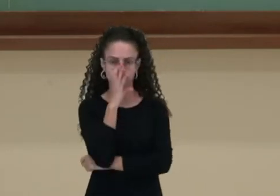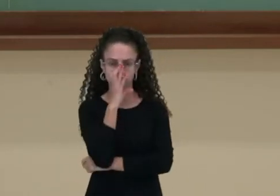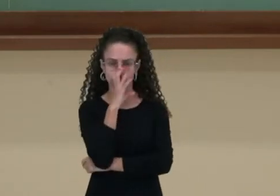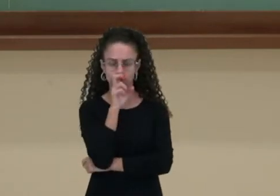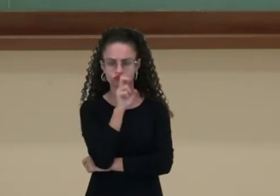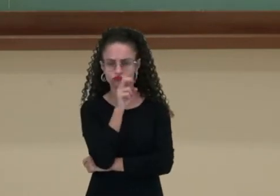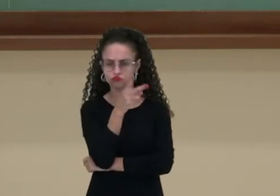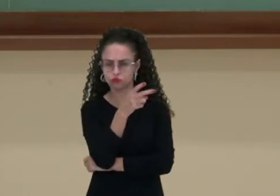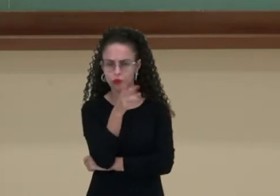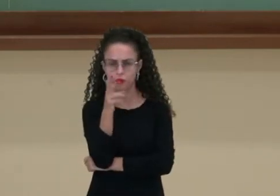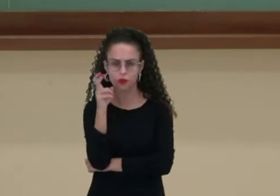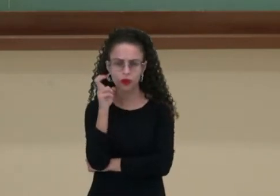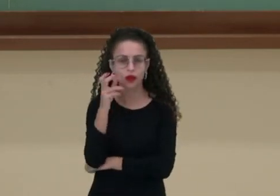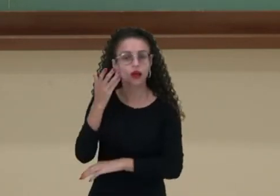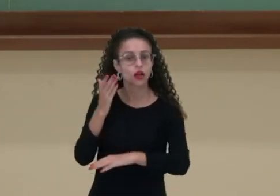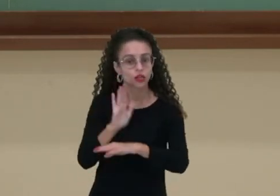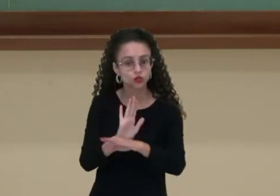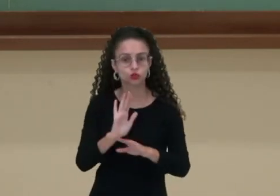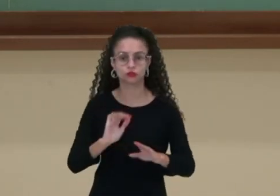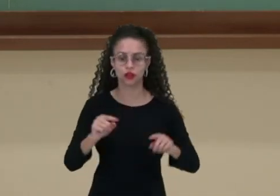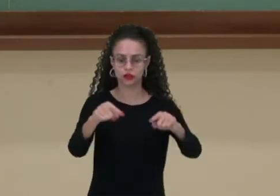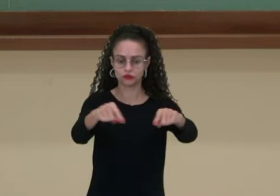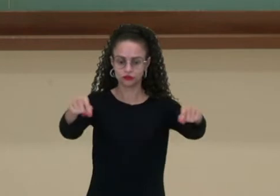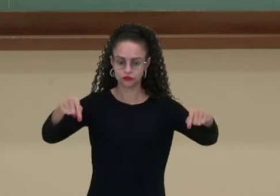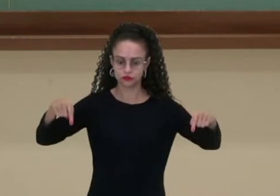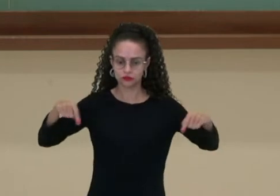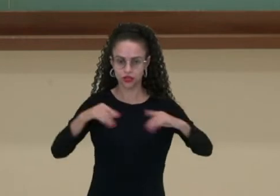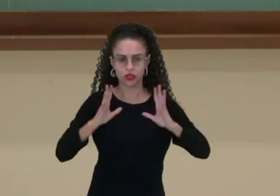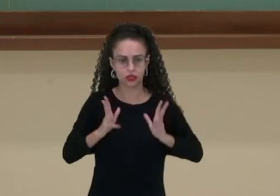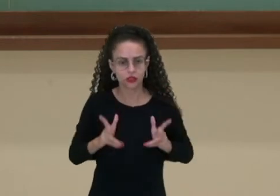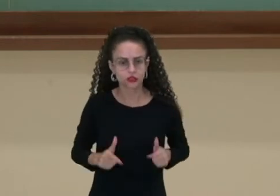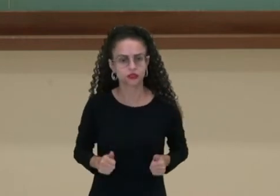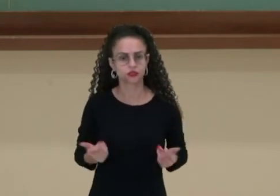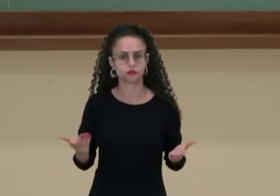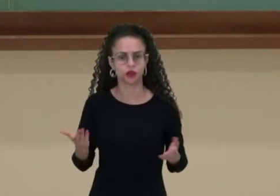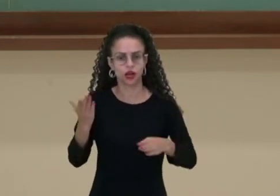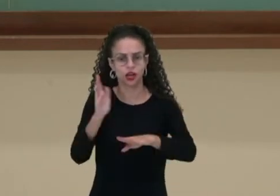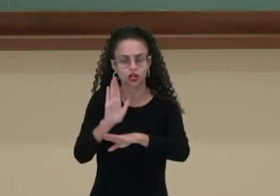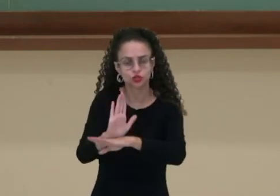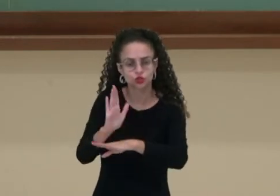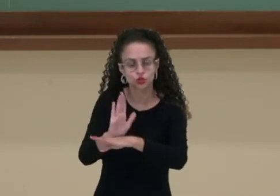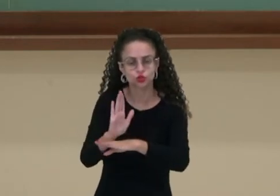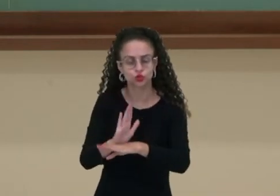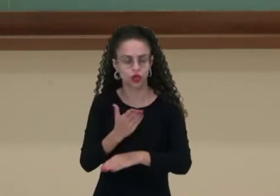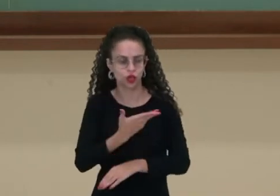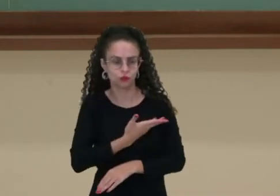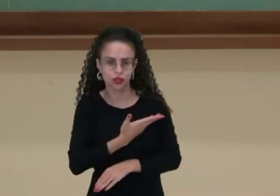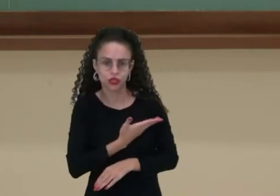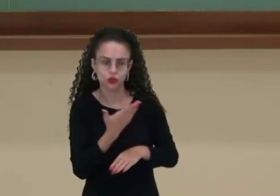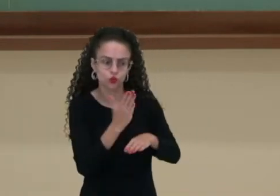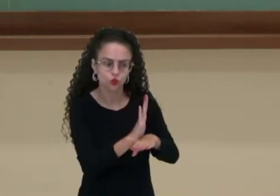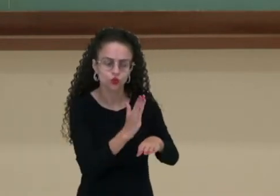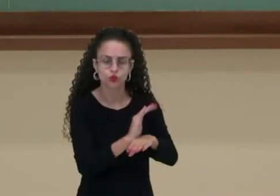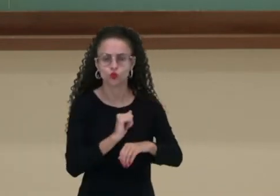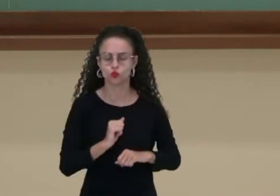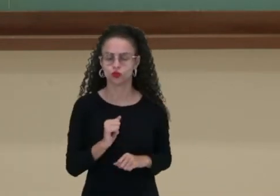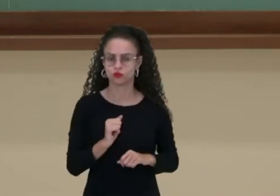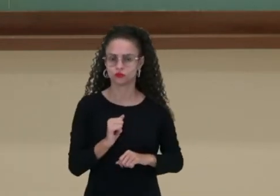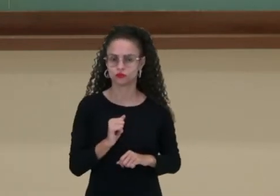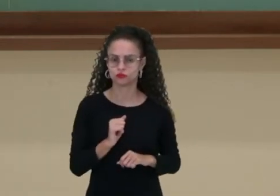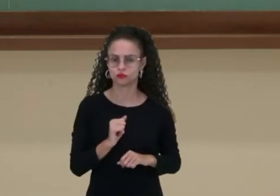observar, ajudar a manter a sala limpa, ajudar com o trabalho do coleguinha, ajudar com